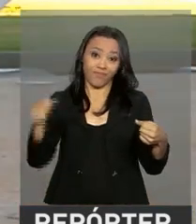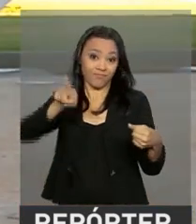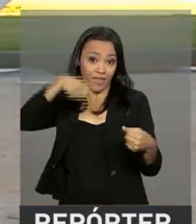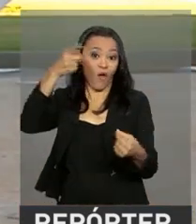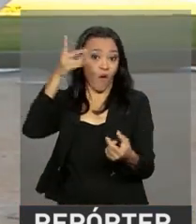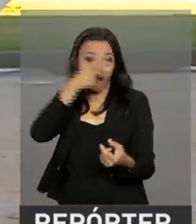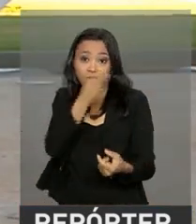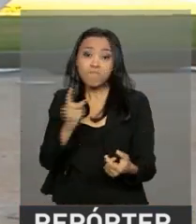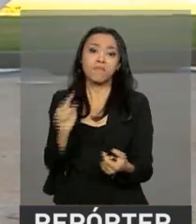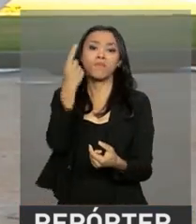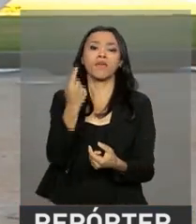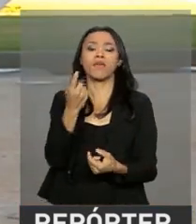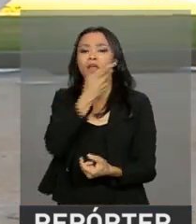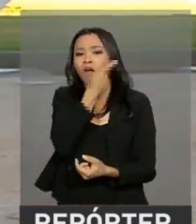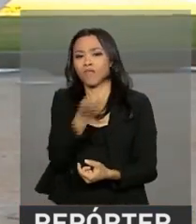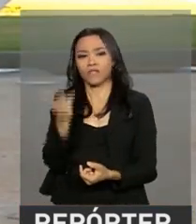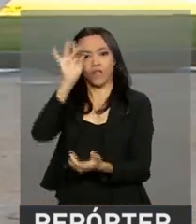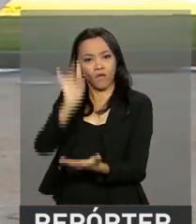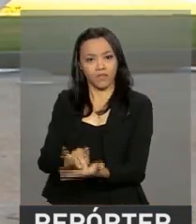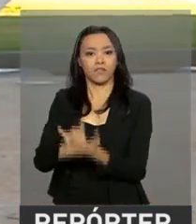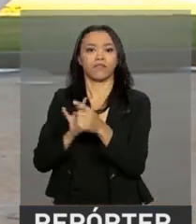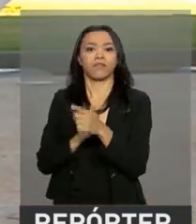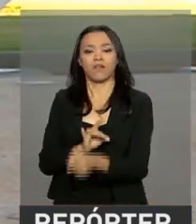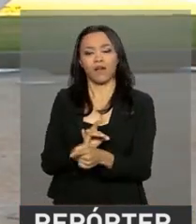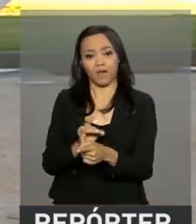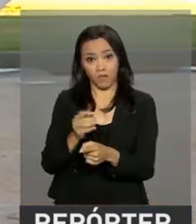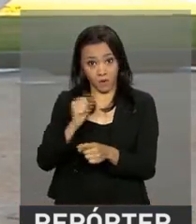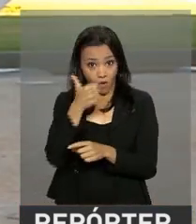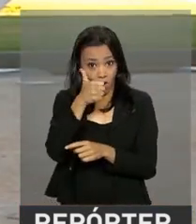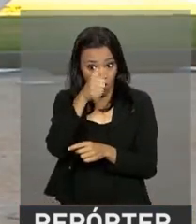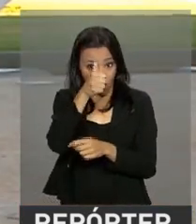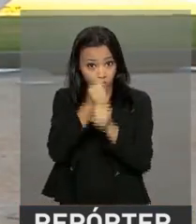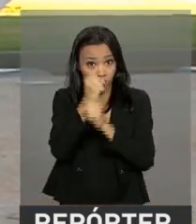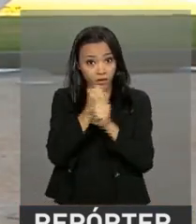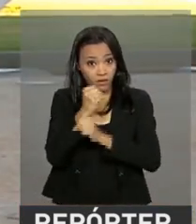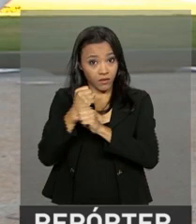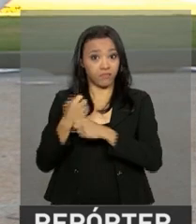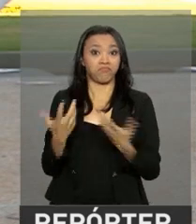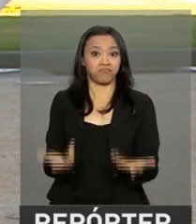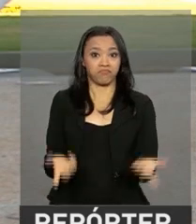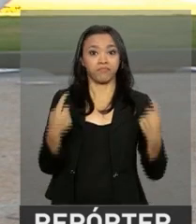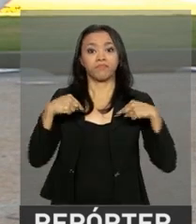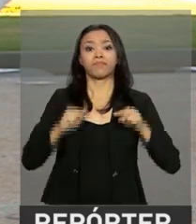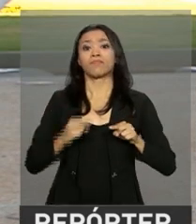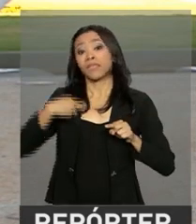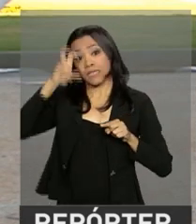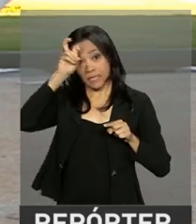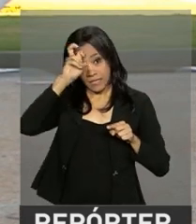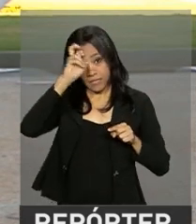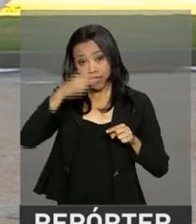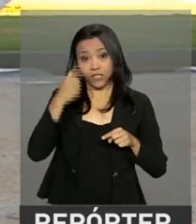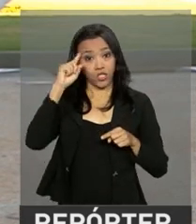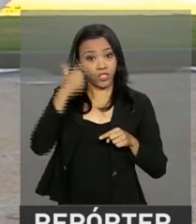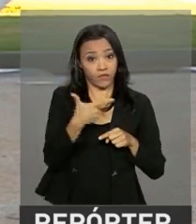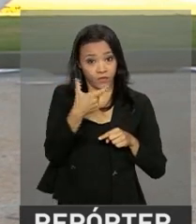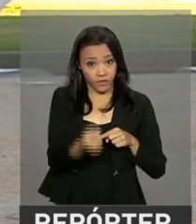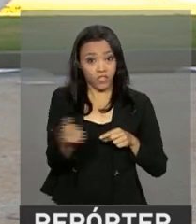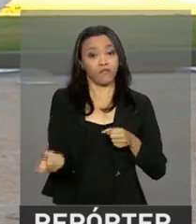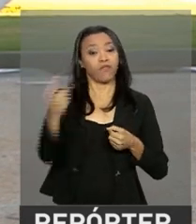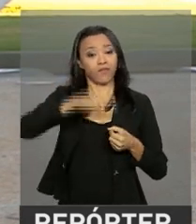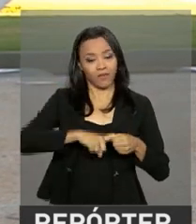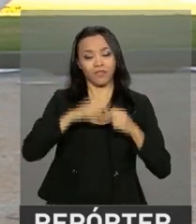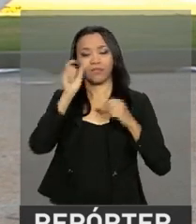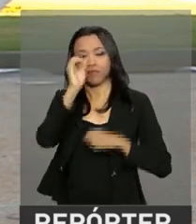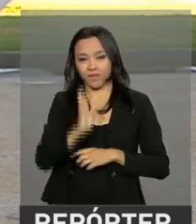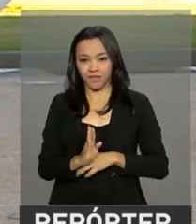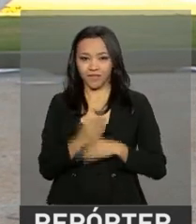a primeira visita oficial de um chefe de estado brasileiro em 11 anos e na próxima quinta-feira 20 de outubro o presidente Michel Temer retorna para